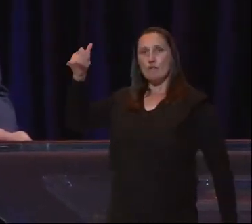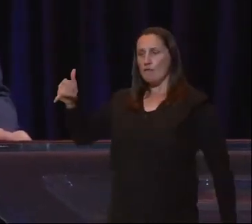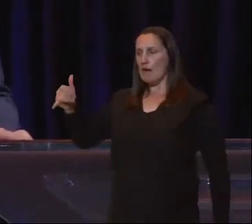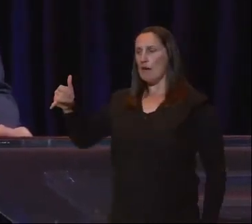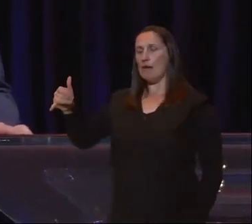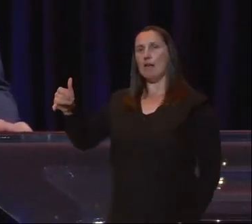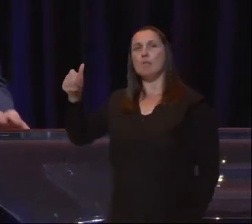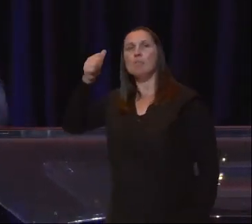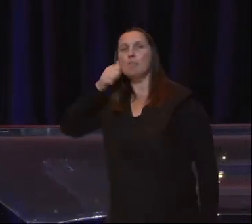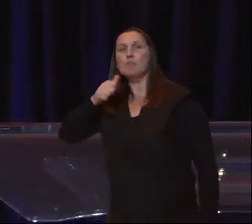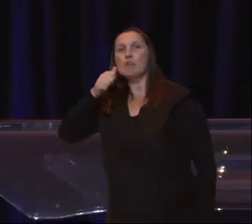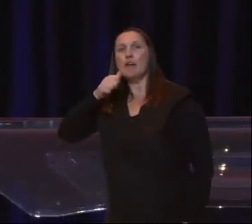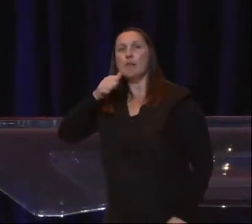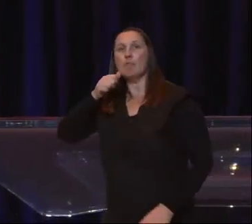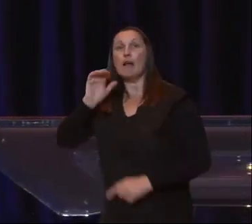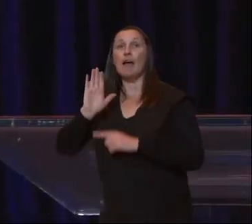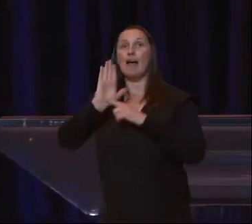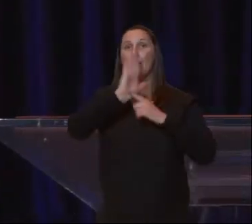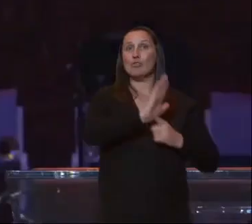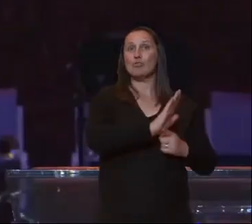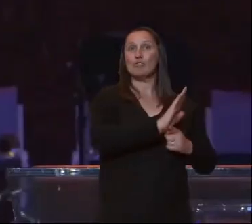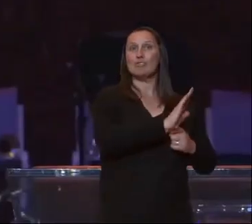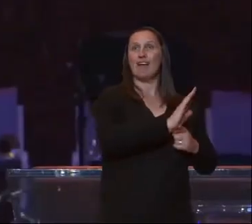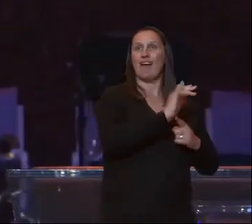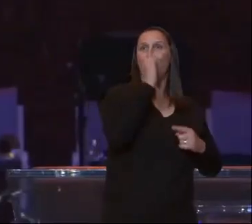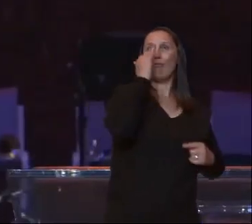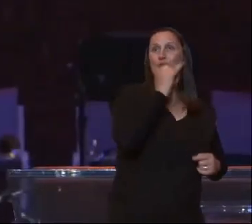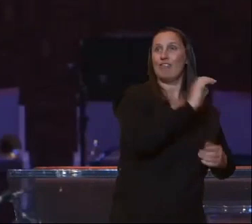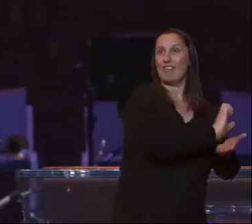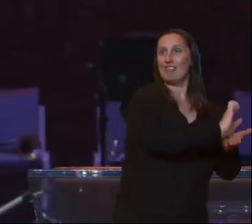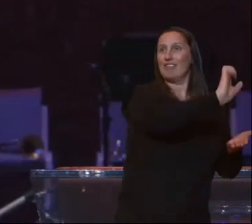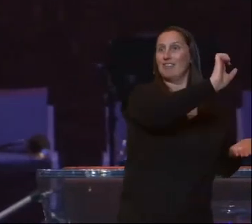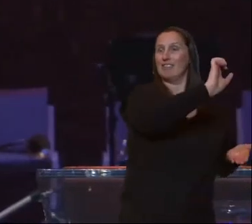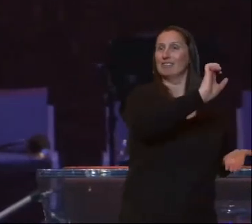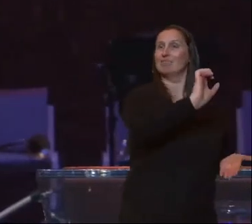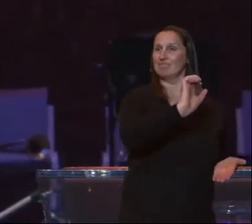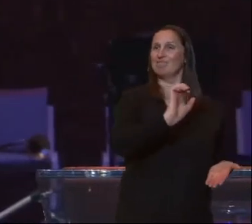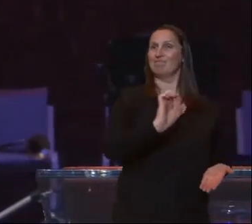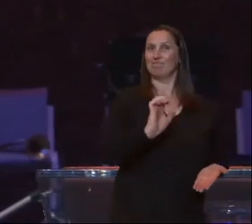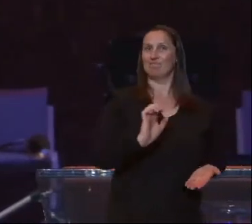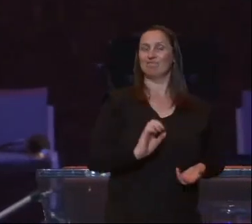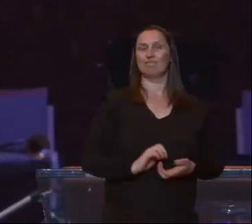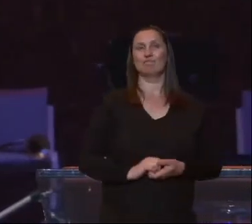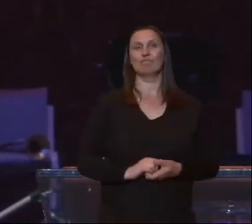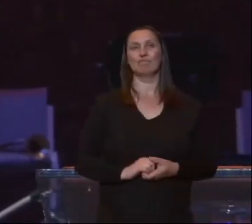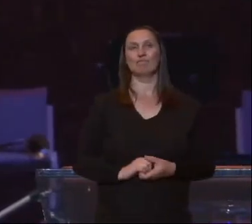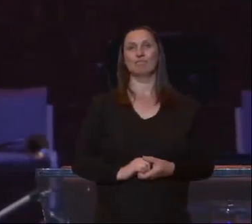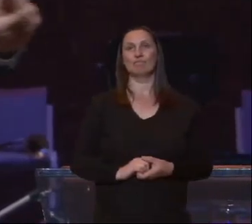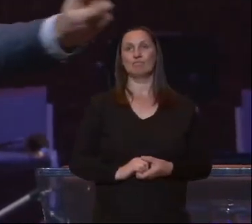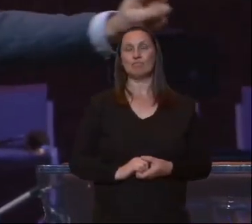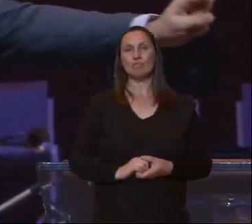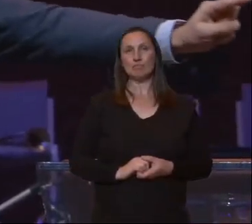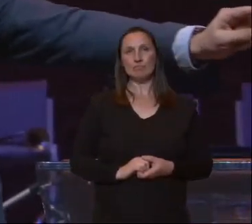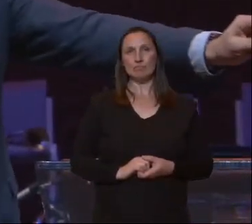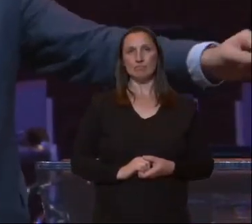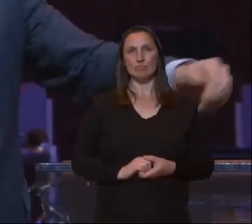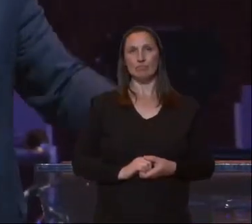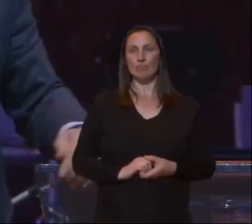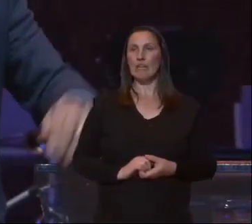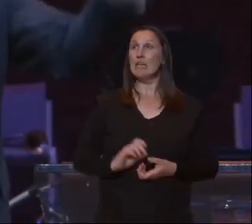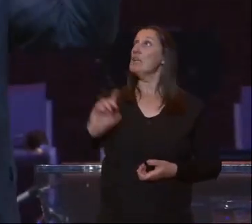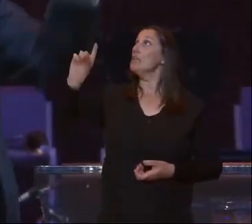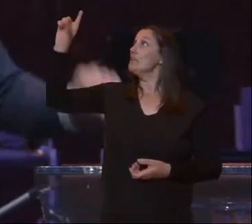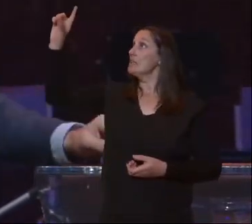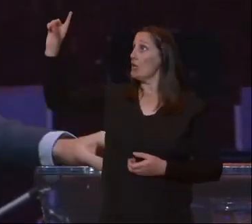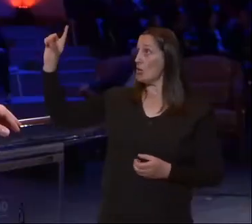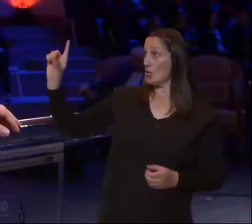A palavra chamado na Bíblia tem a ver com a iniciativa de Deus no processo da salvação. Ele vai ao nosso encontro quando